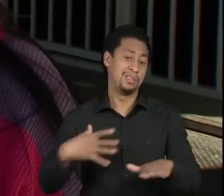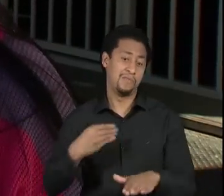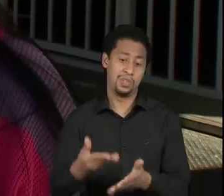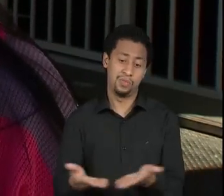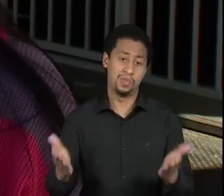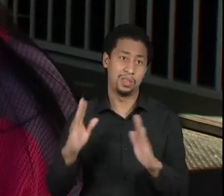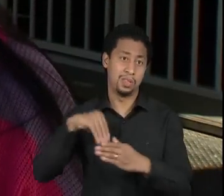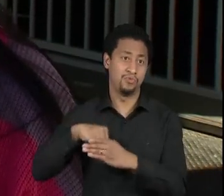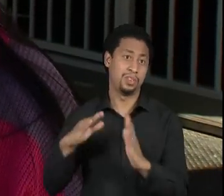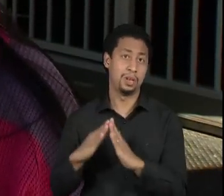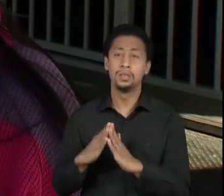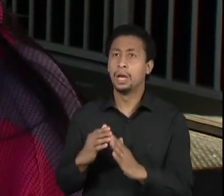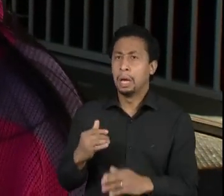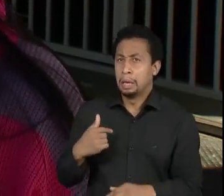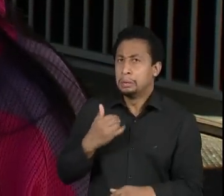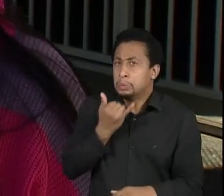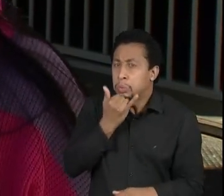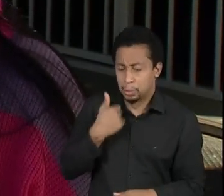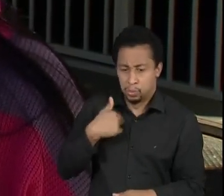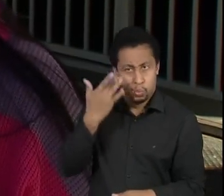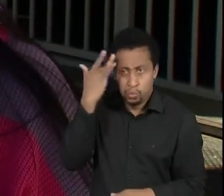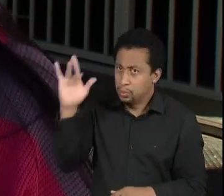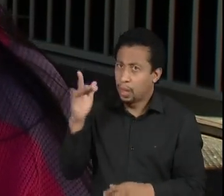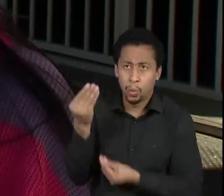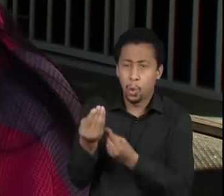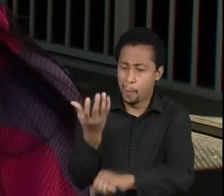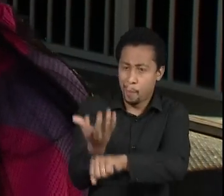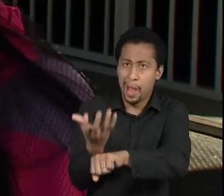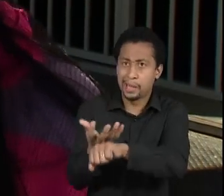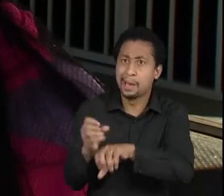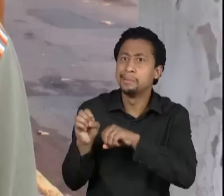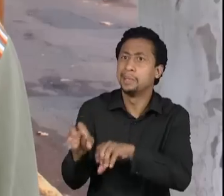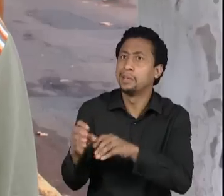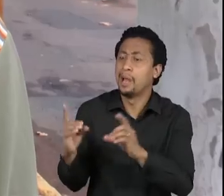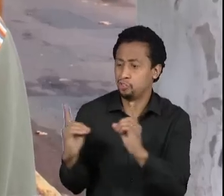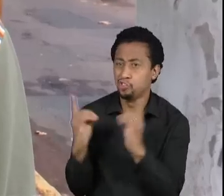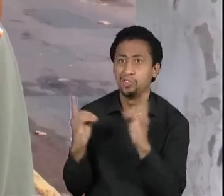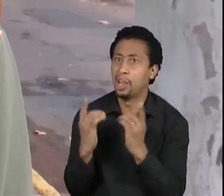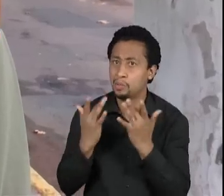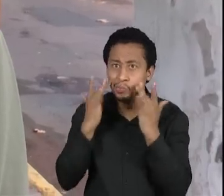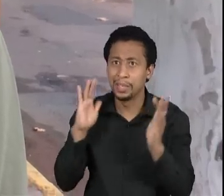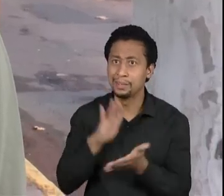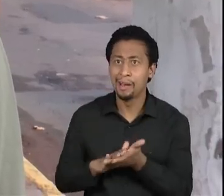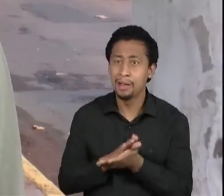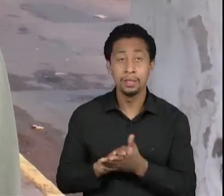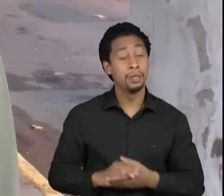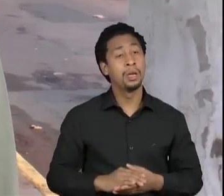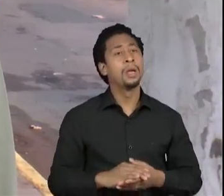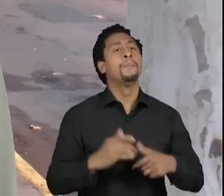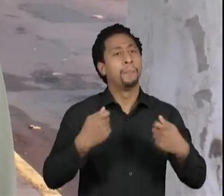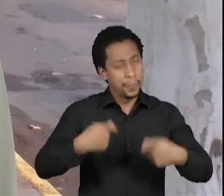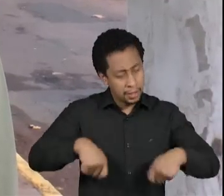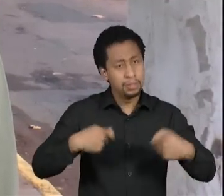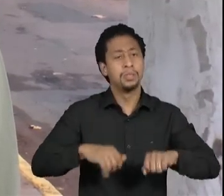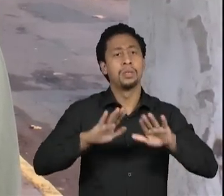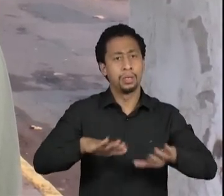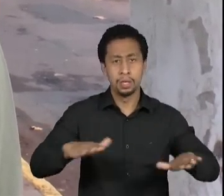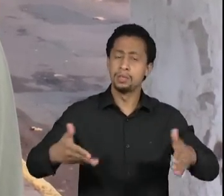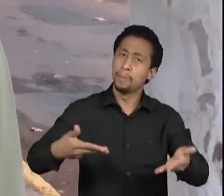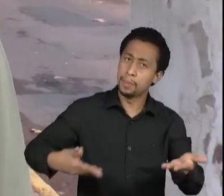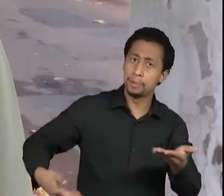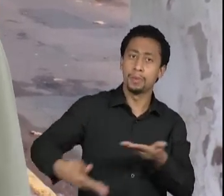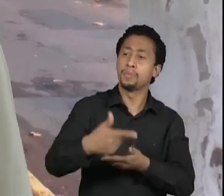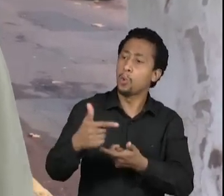explicar uma matéria para o meu filho em casa, eu não teria didática nenhuma. Eles precisam ter convívio com outras crianças, né, para